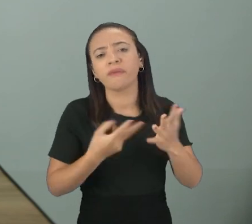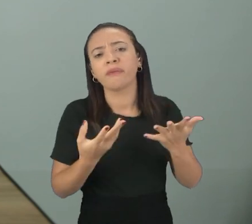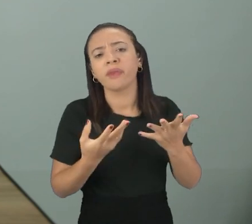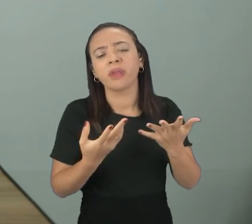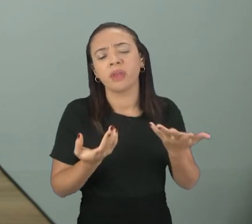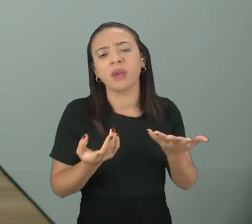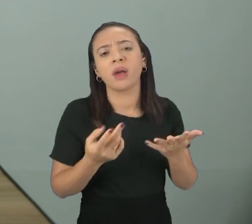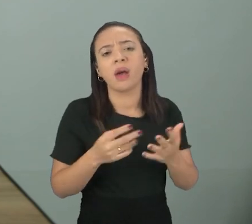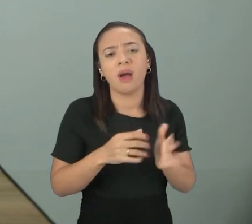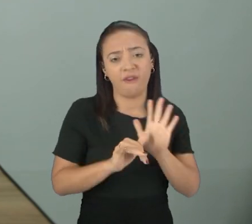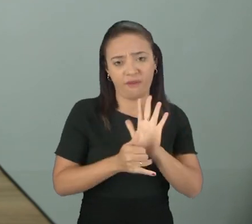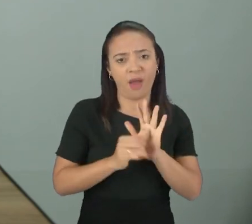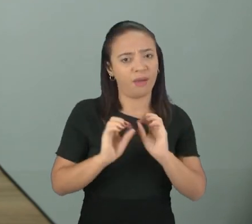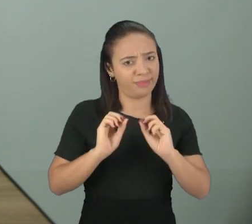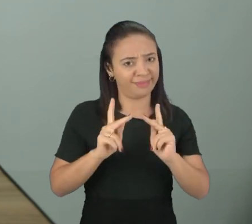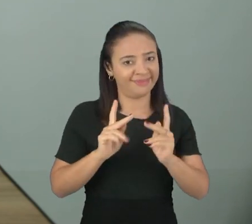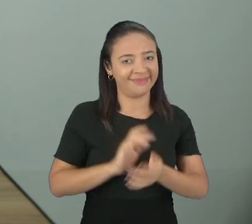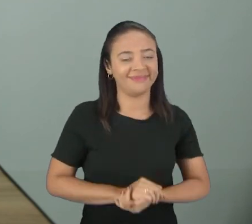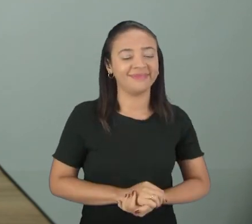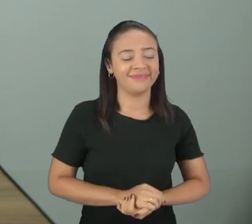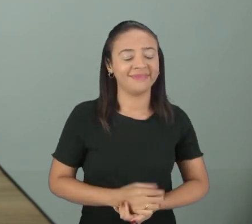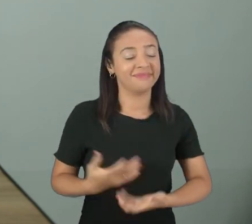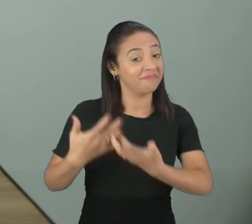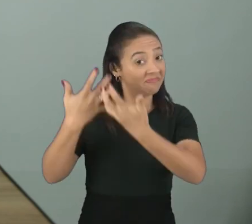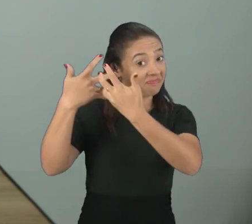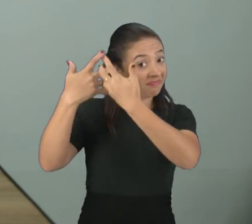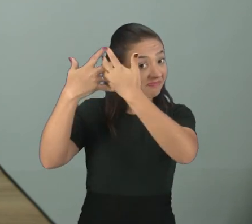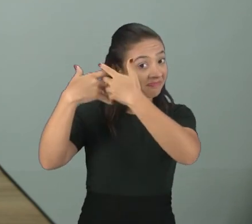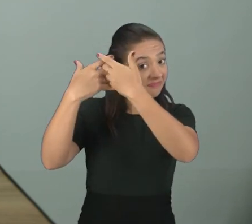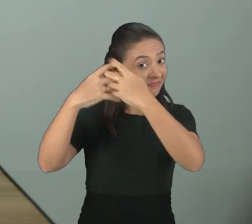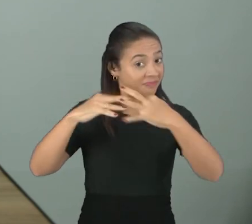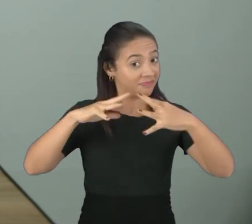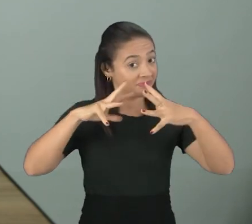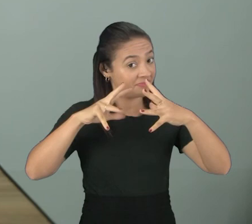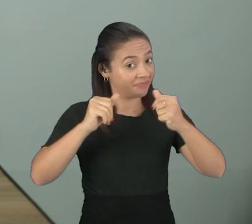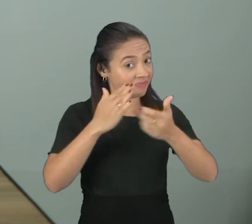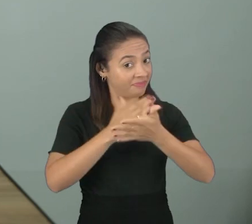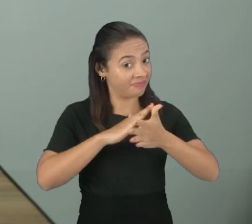me transmitir. Tá bom? Te deixo aí refletindo sobre tudo isso e